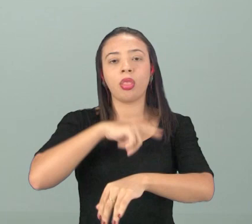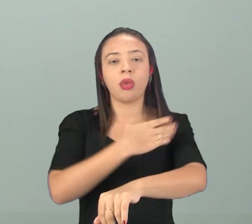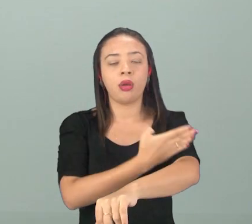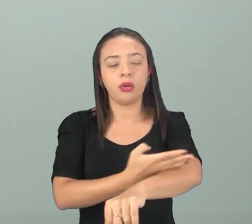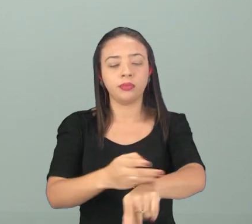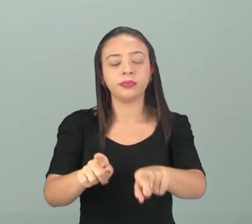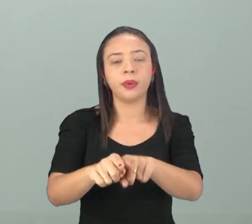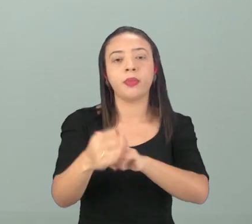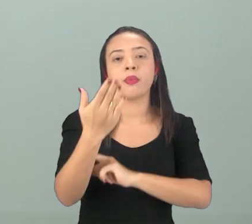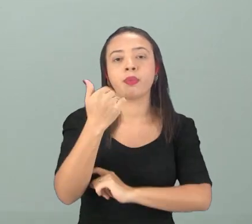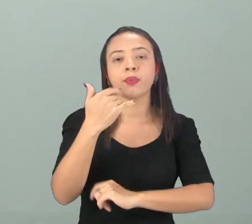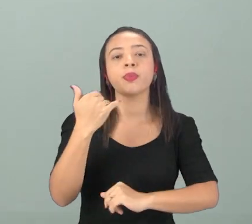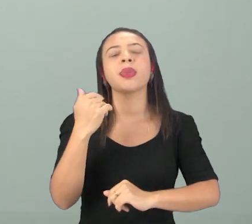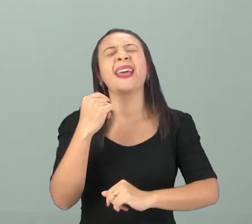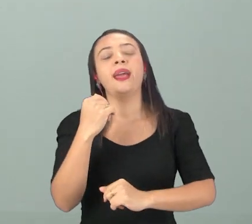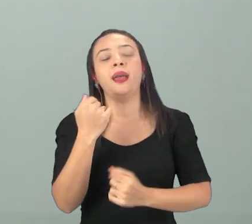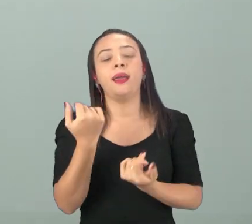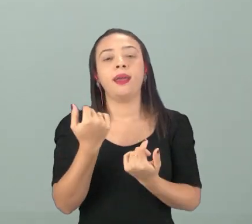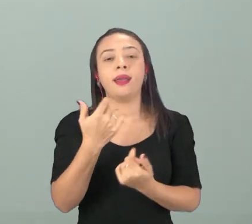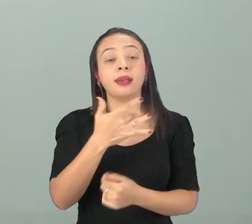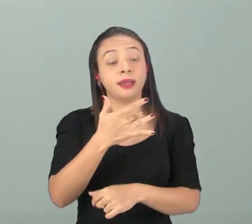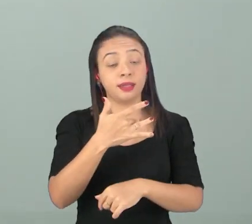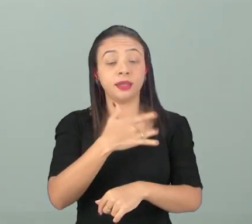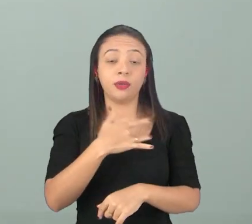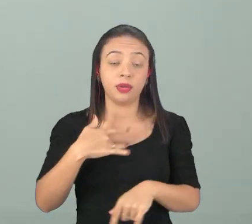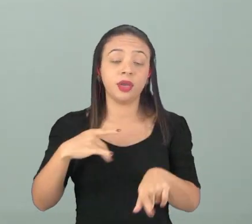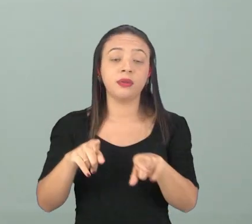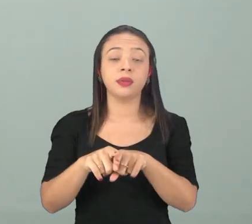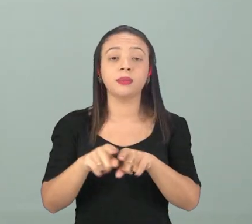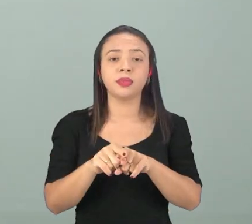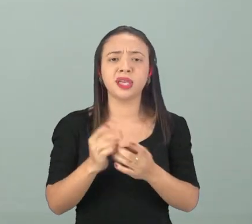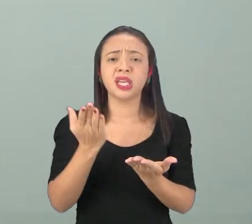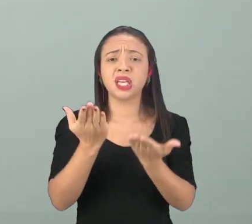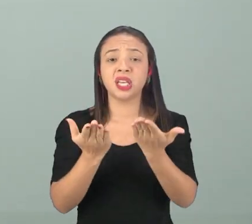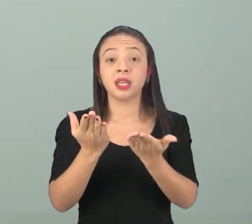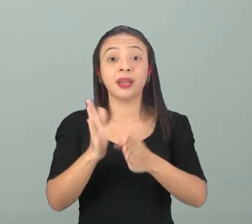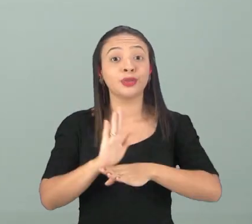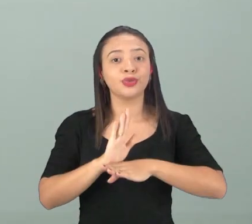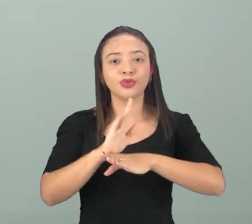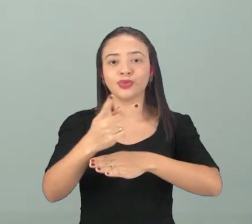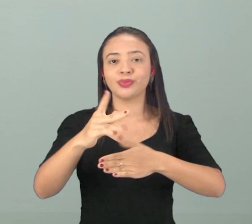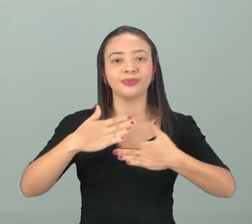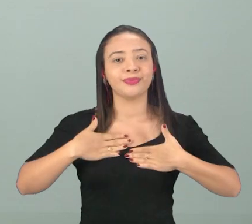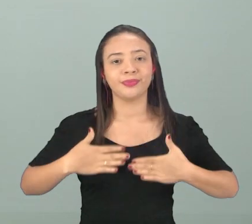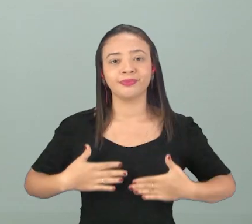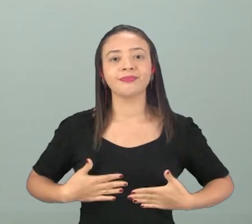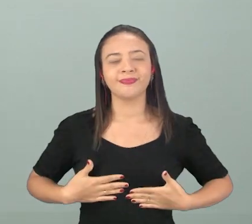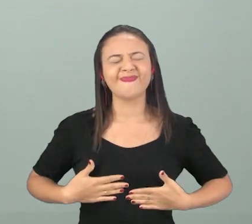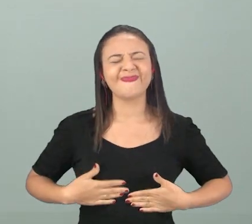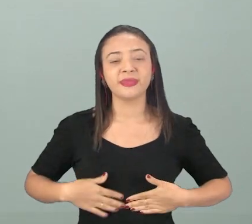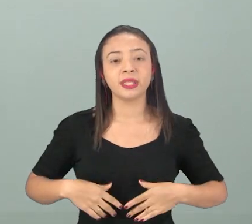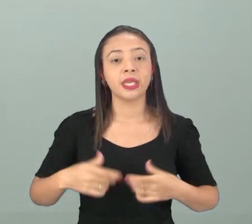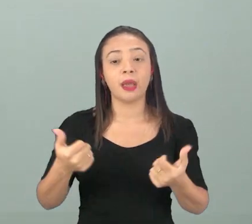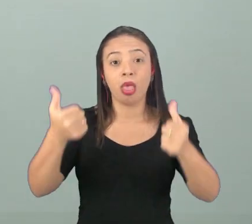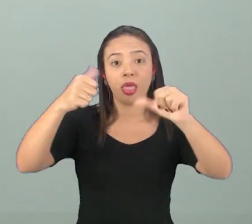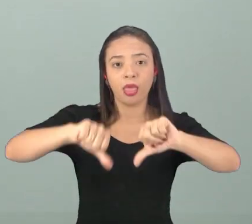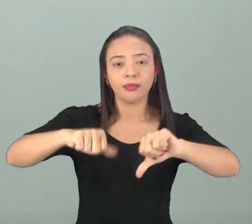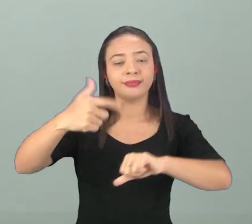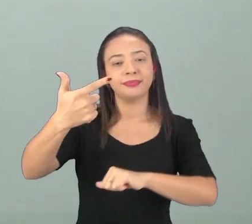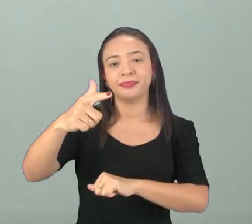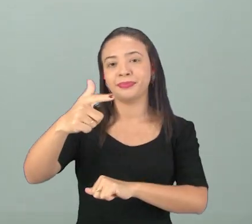você vai tornar isso um grande hábito. E uma alimentação saudável e equilibrada só tem a trazer benefícios para o teu